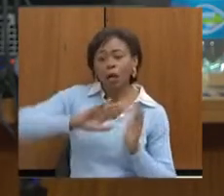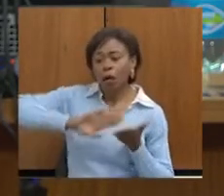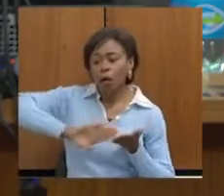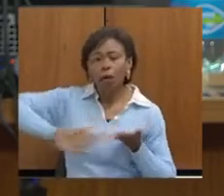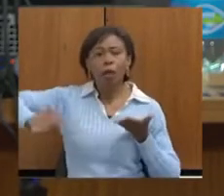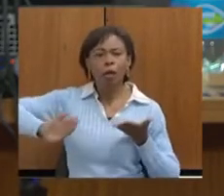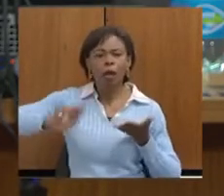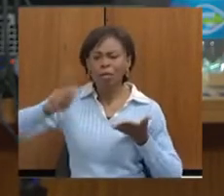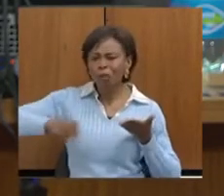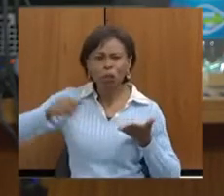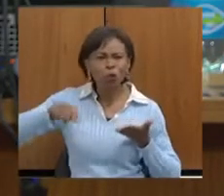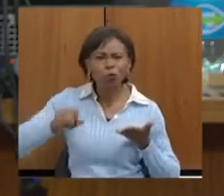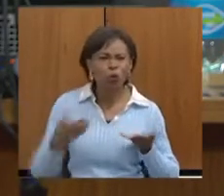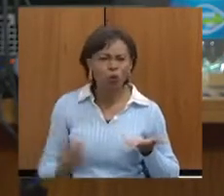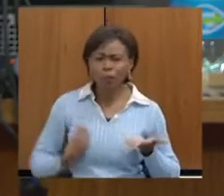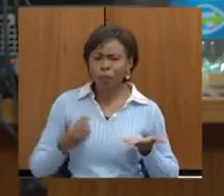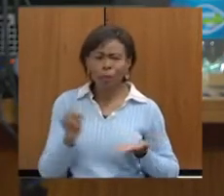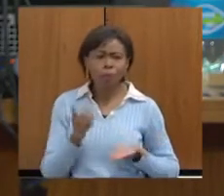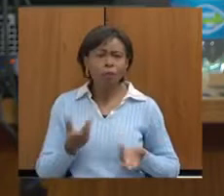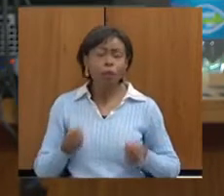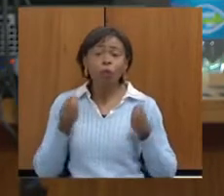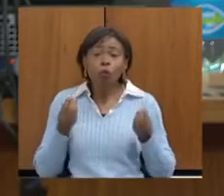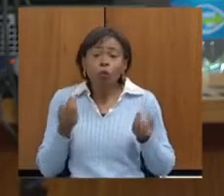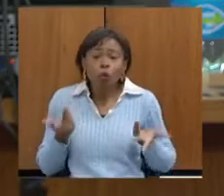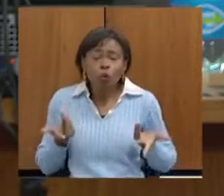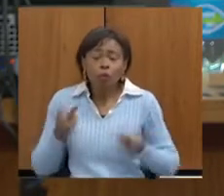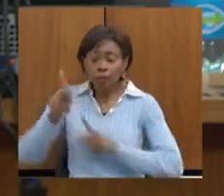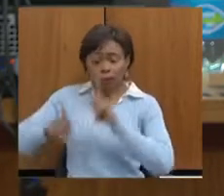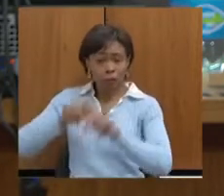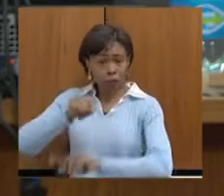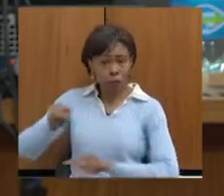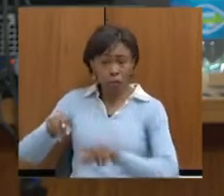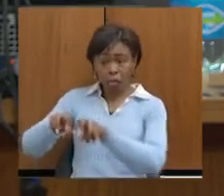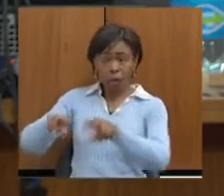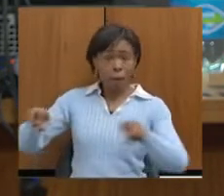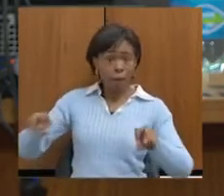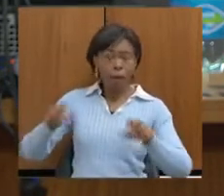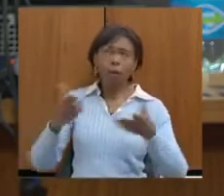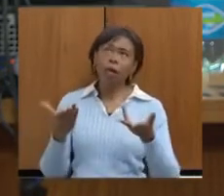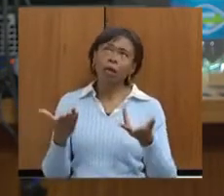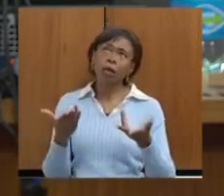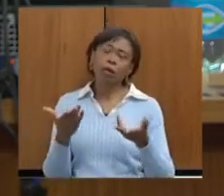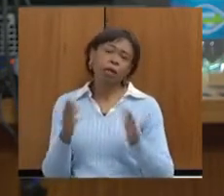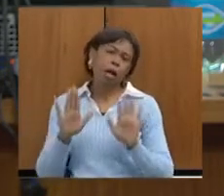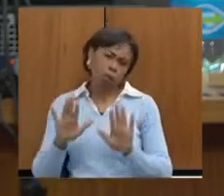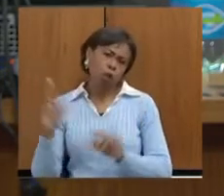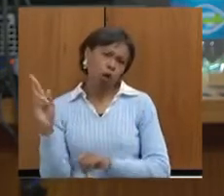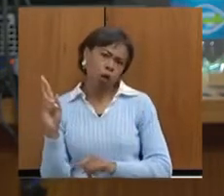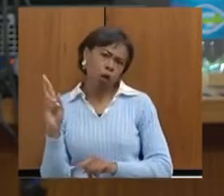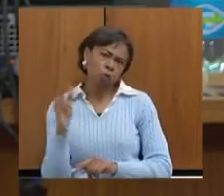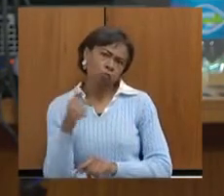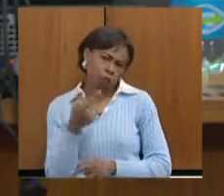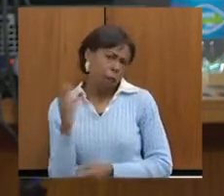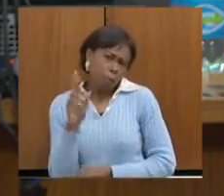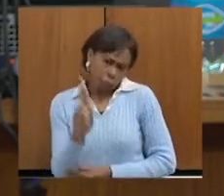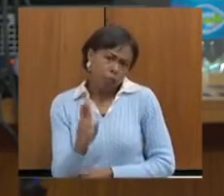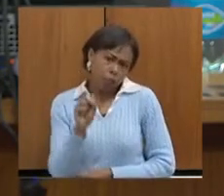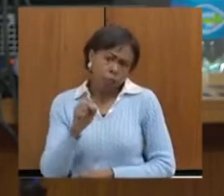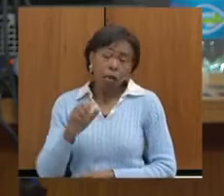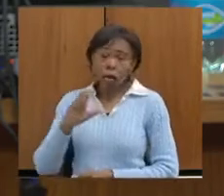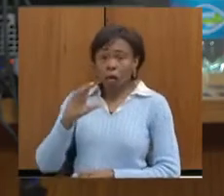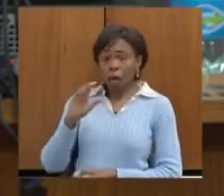vítimas E como que as pessoas vão quem está lá na mesa não que as pessoas vão representa que tá aqui ó a